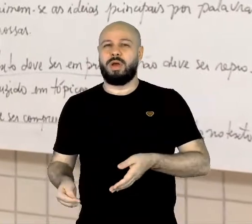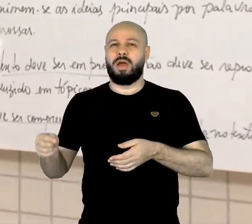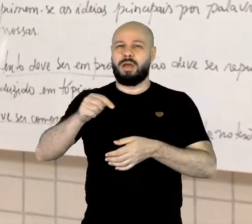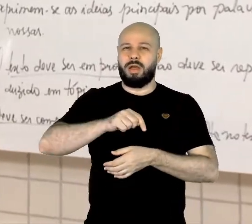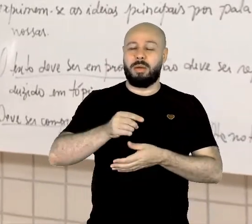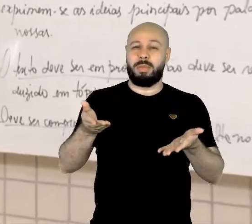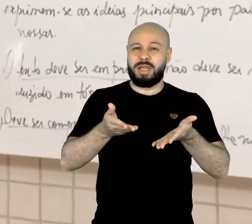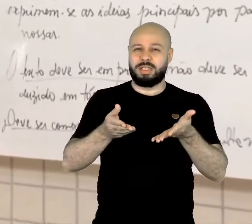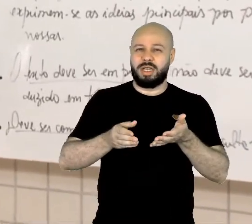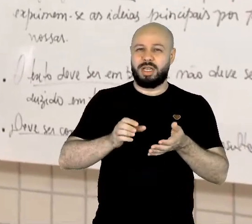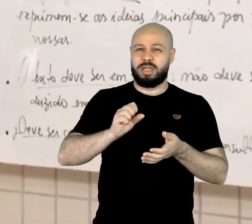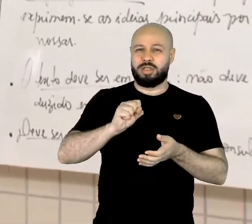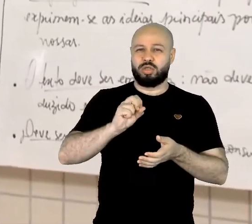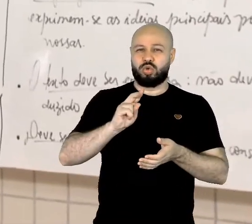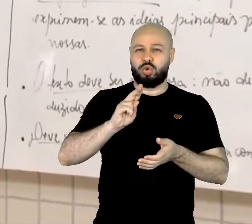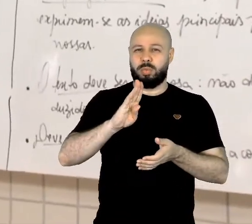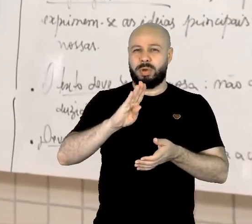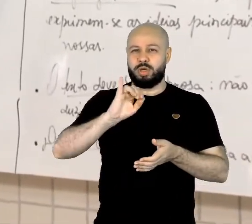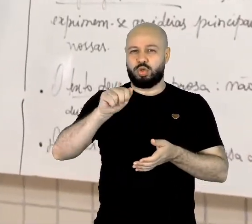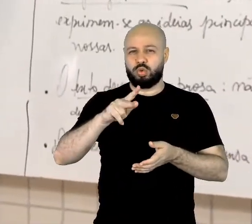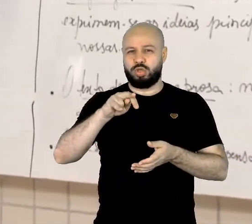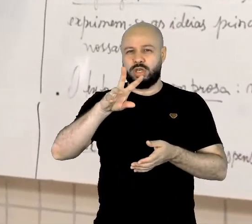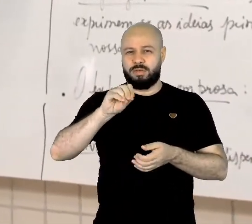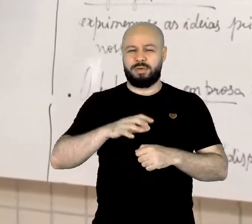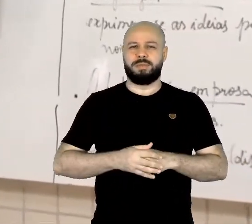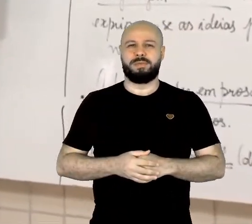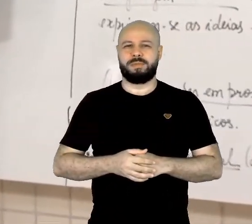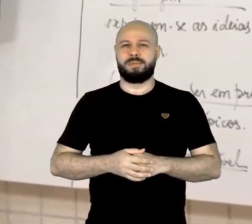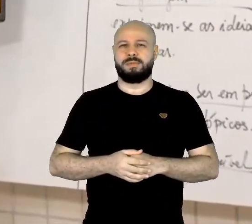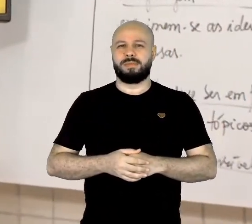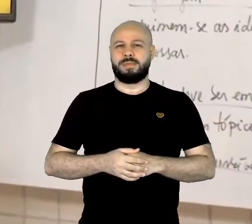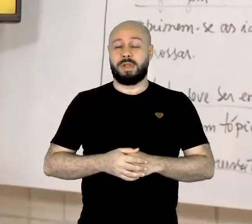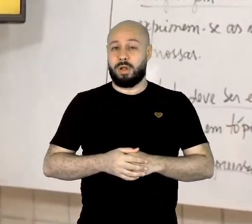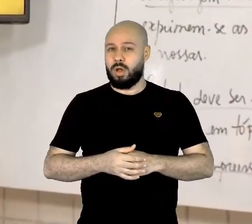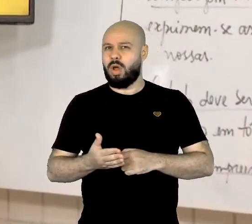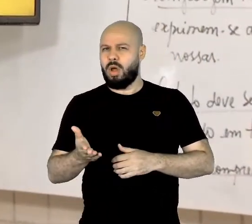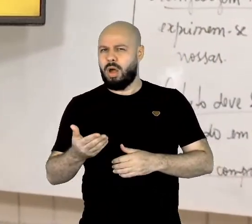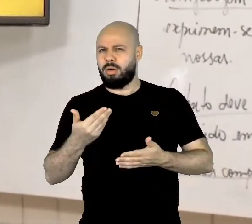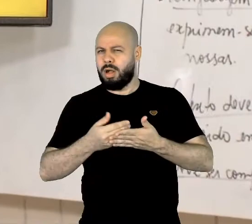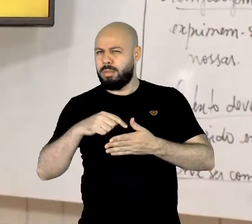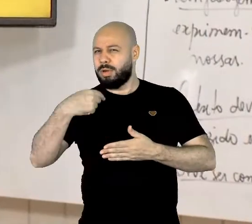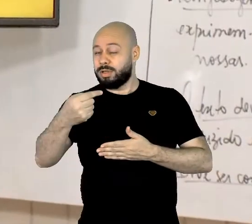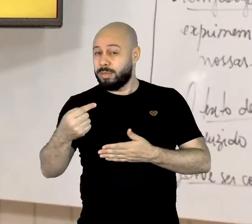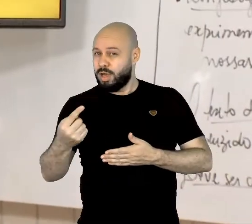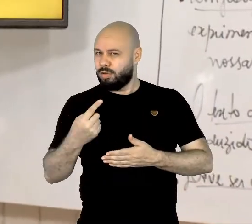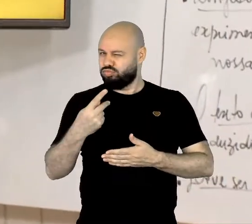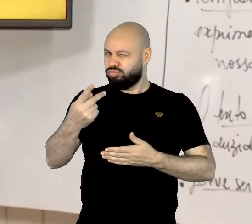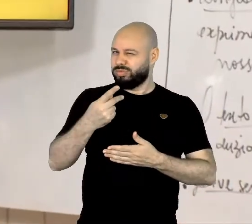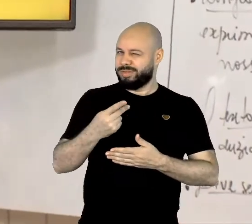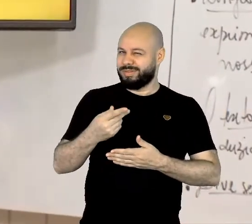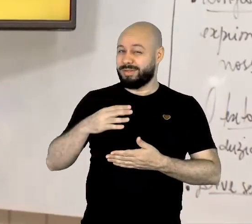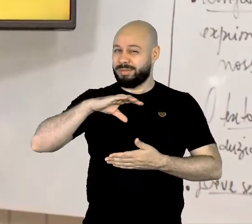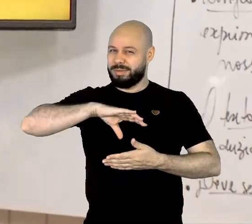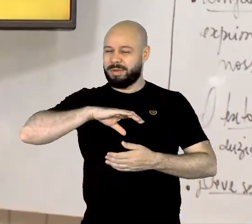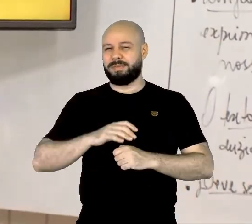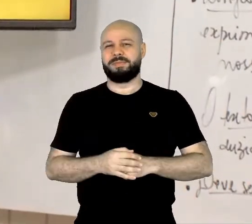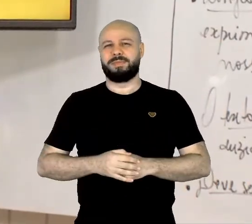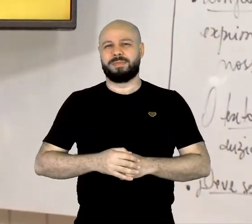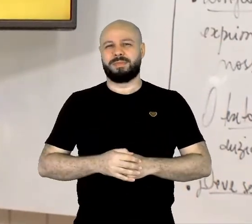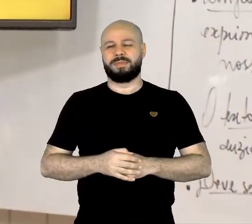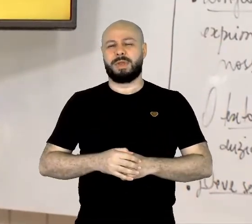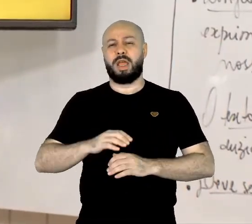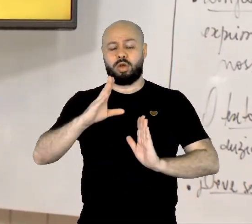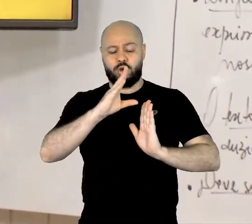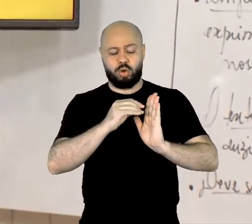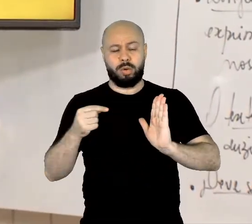do modo subjuntivo. Então, eu conto com vocês, até a próxima aula de língua portuguesa. Todo esse conteúdo